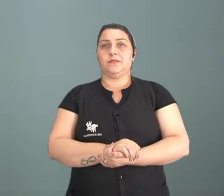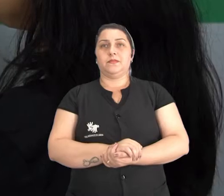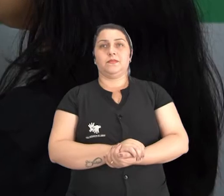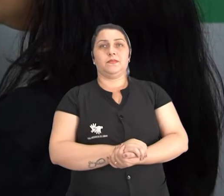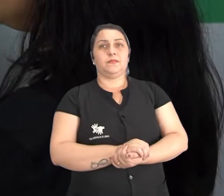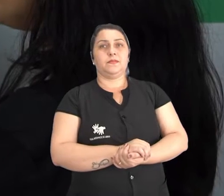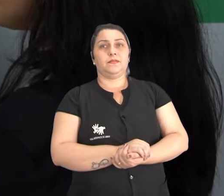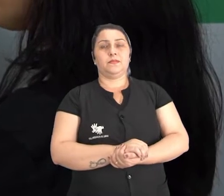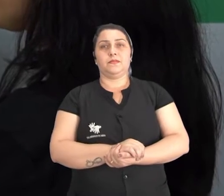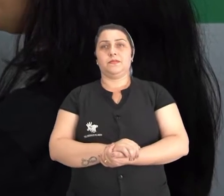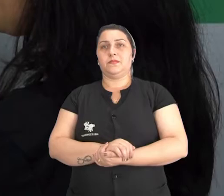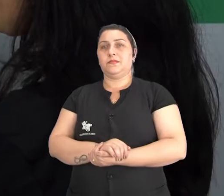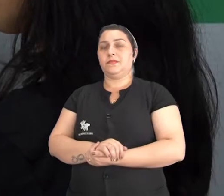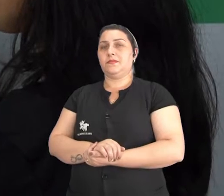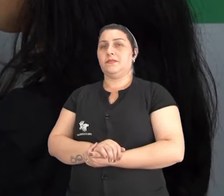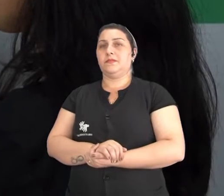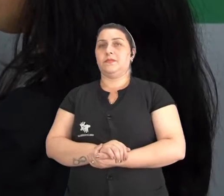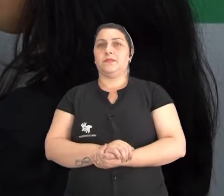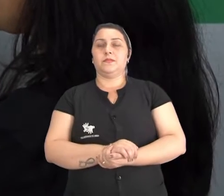das